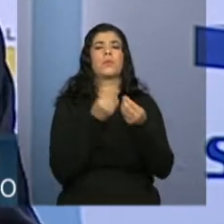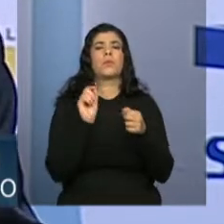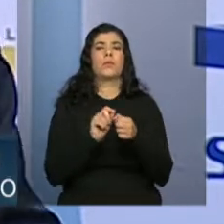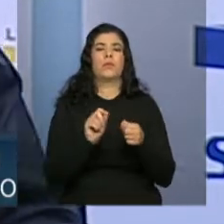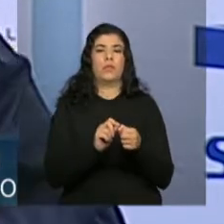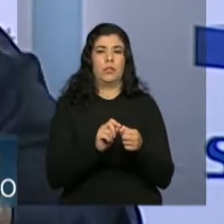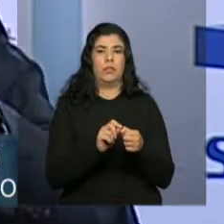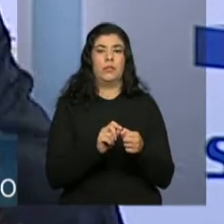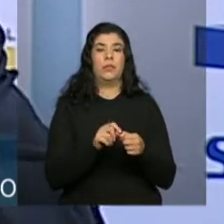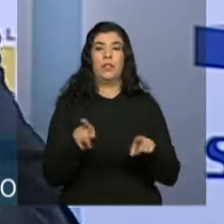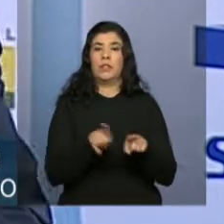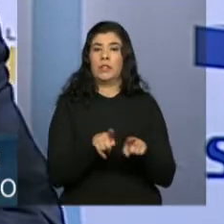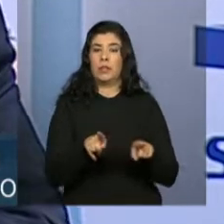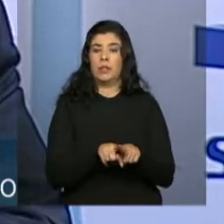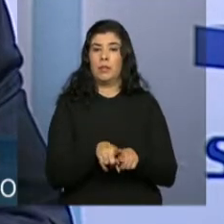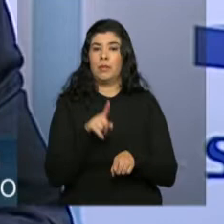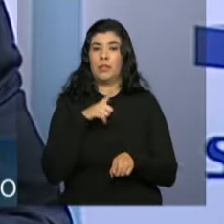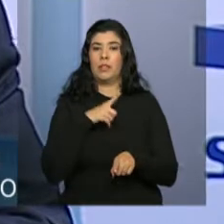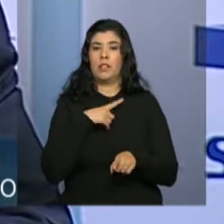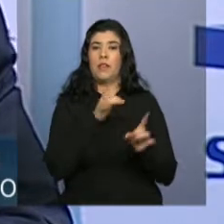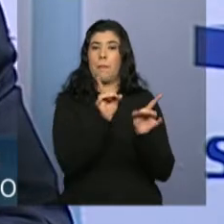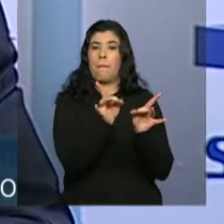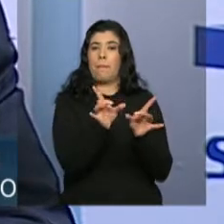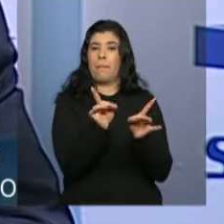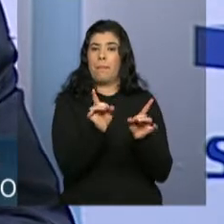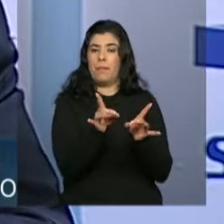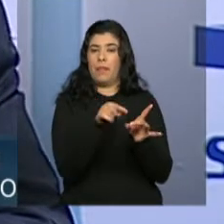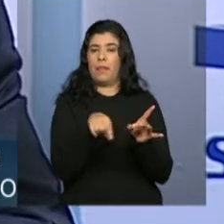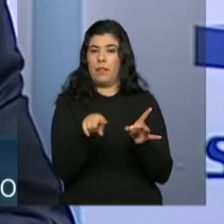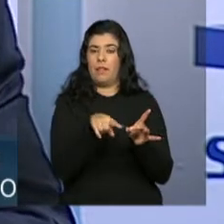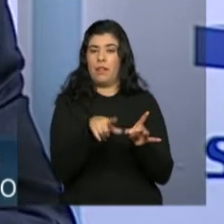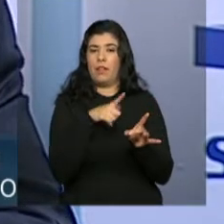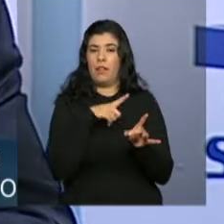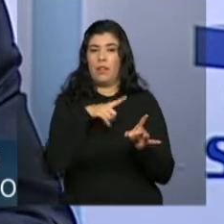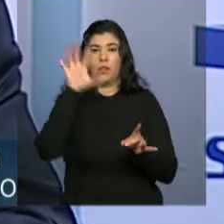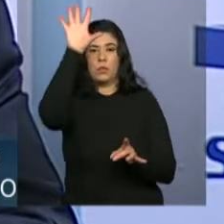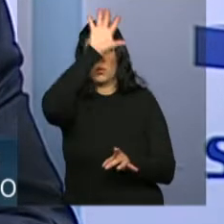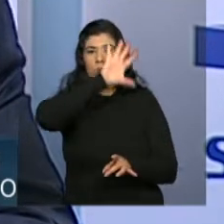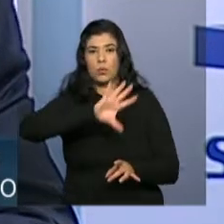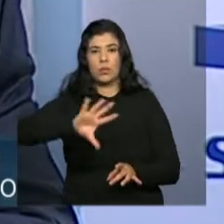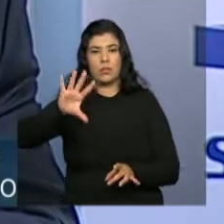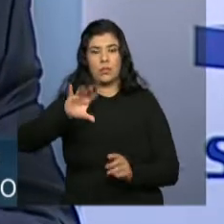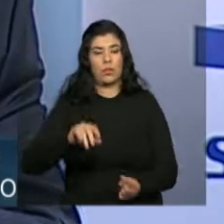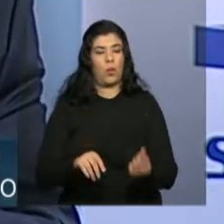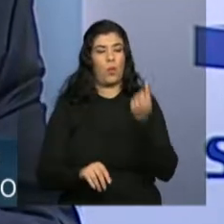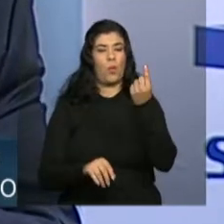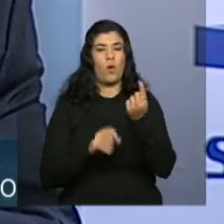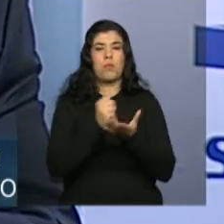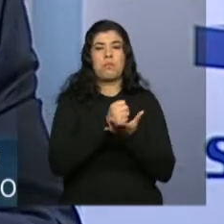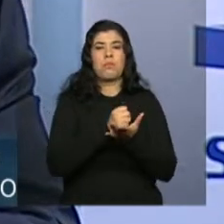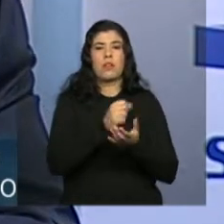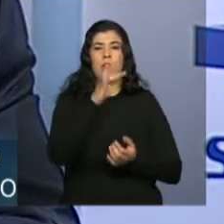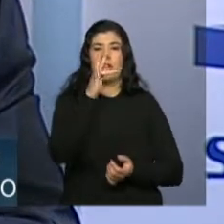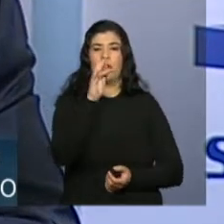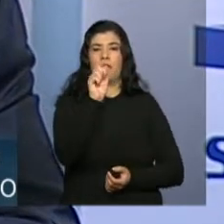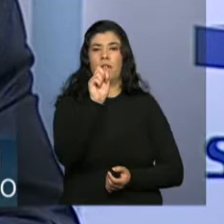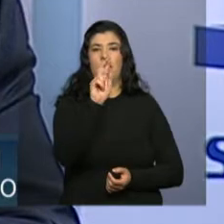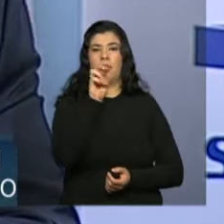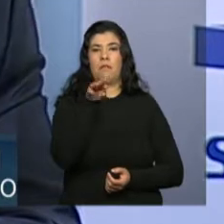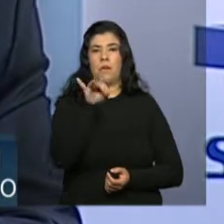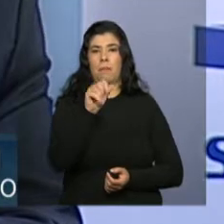não é o mercado vai ser considerado como um todo né e não não apenas o Varejista que dessas mudanças também